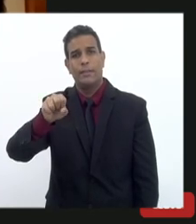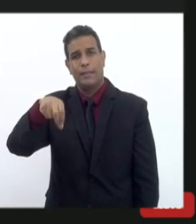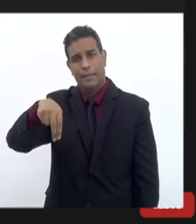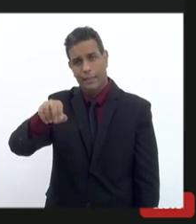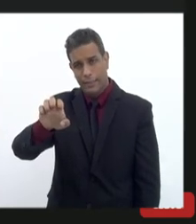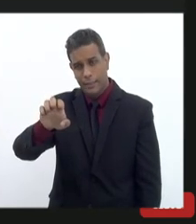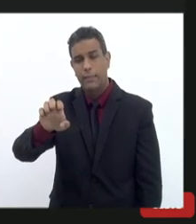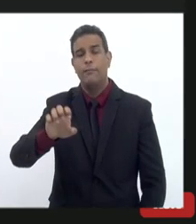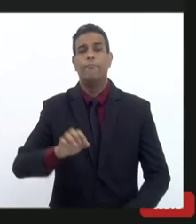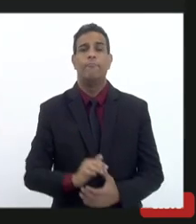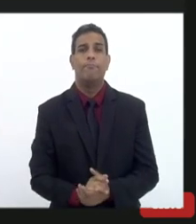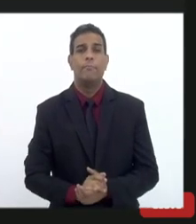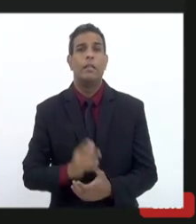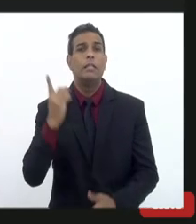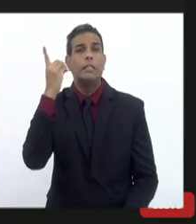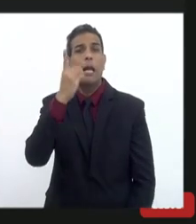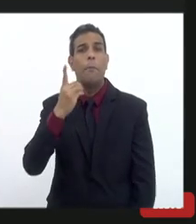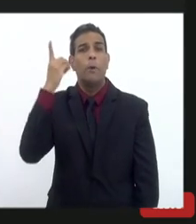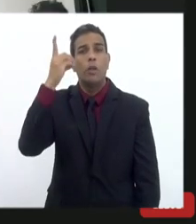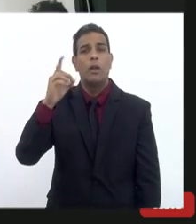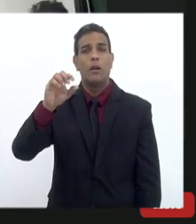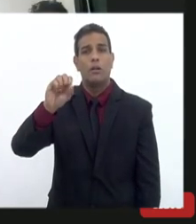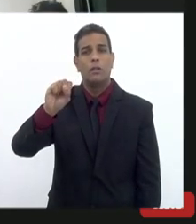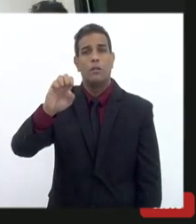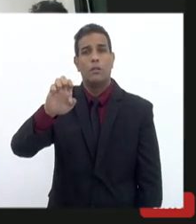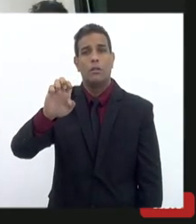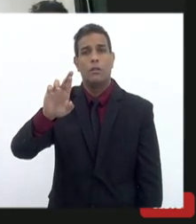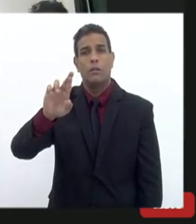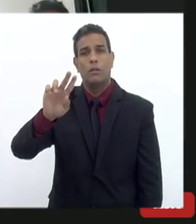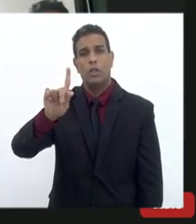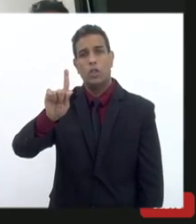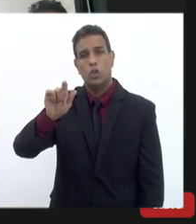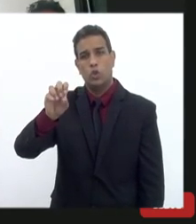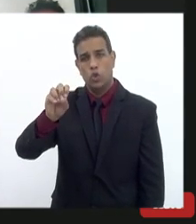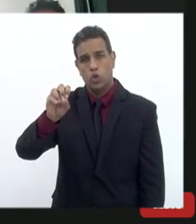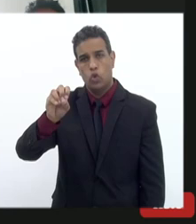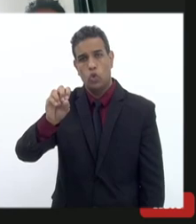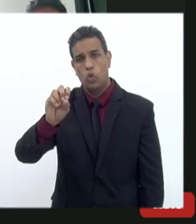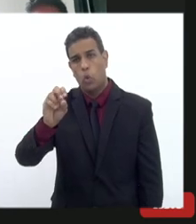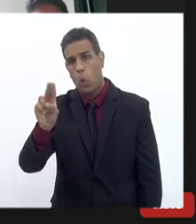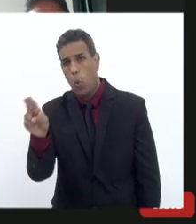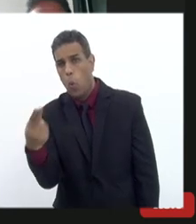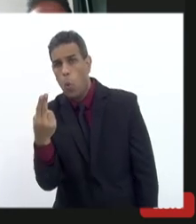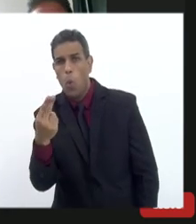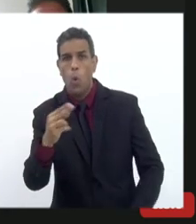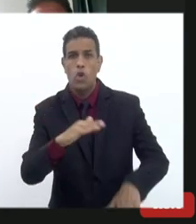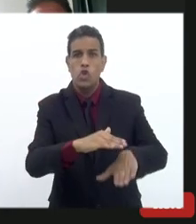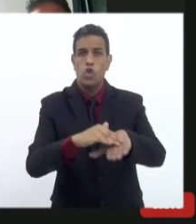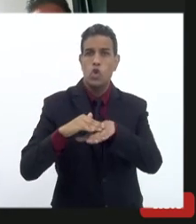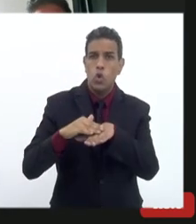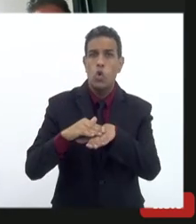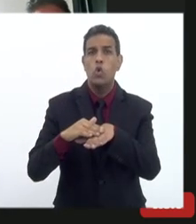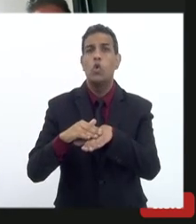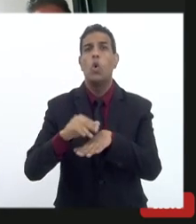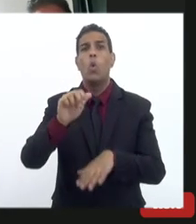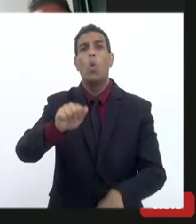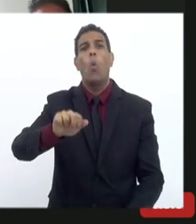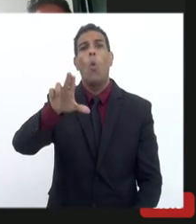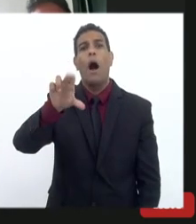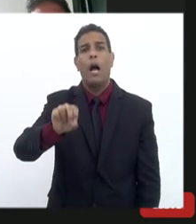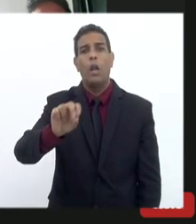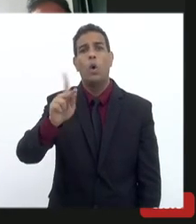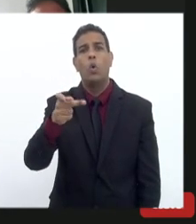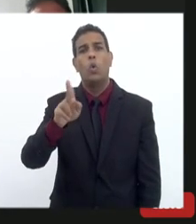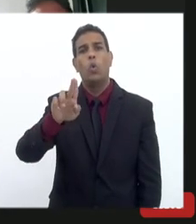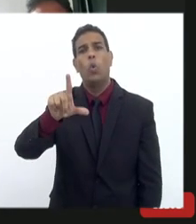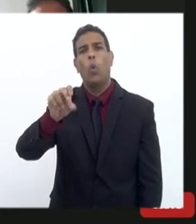Antes do deputado Sérgio Fernandes já pode fazer uso da palavra, se eu posso chamar o estudante Hugo. Pode chamar o Hugo, daqui a 5 minutinhos